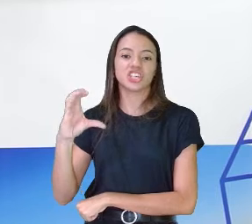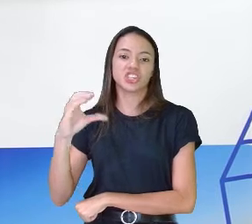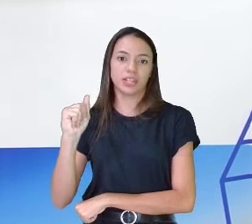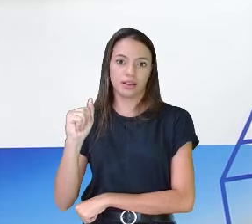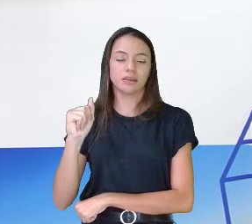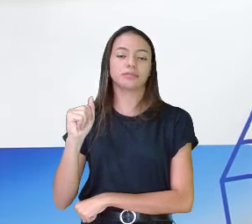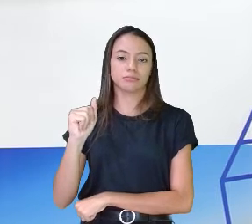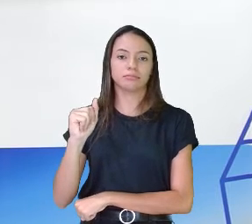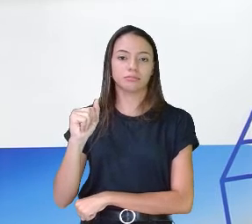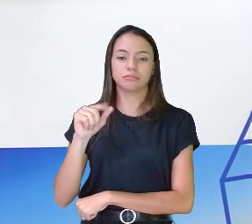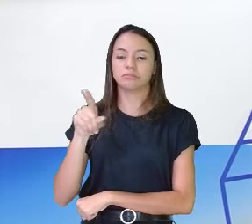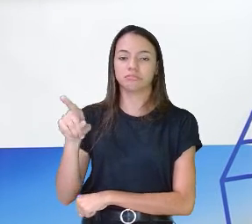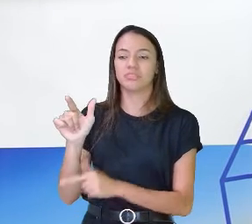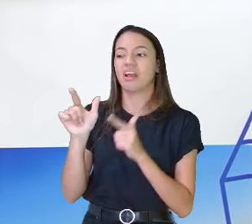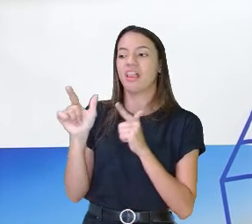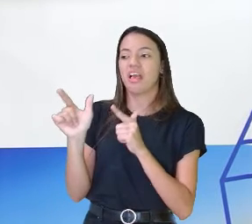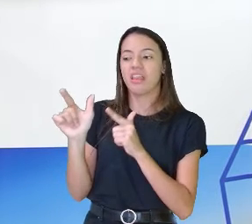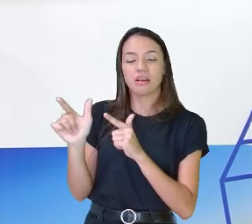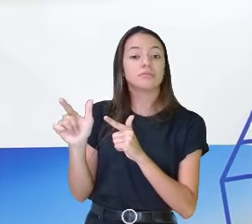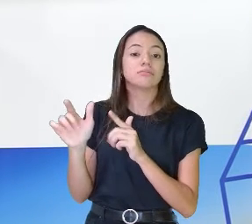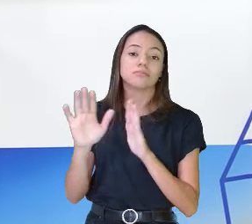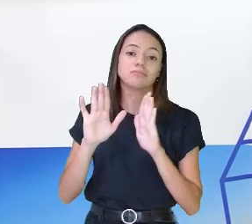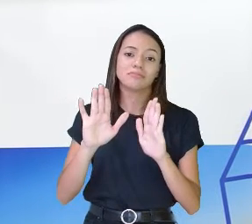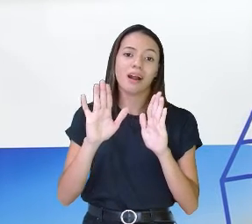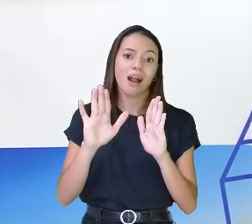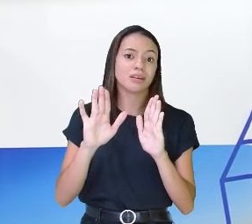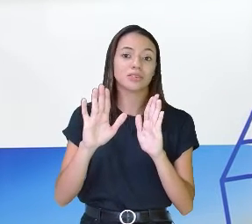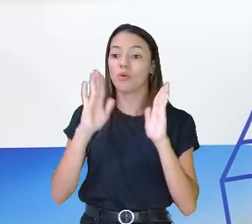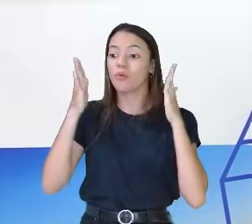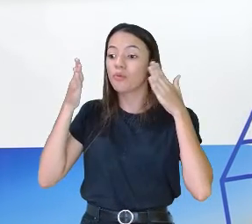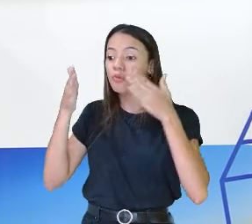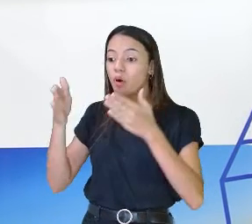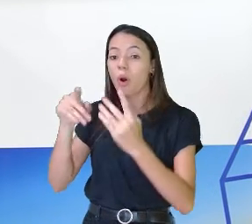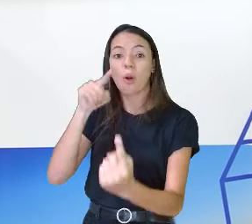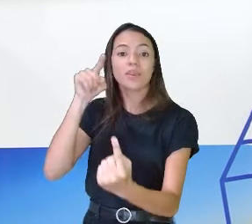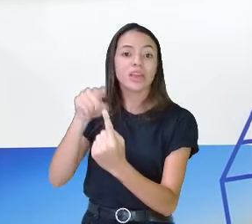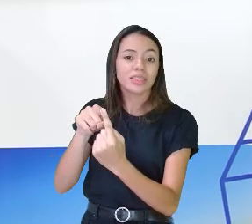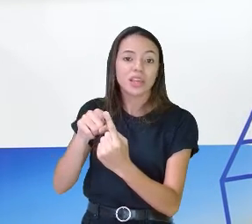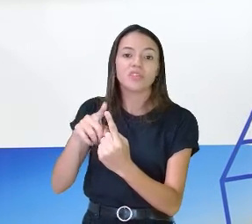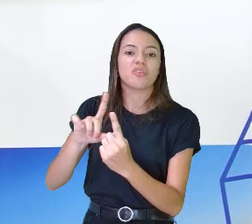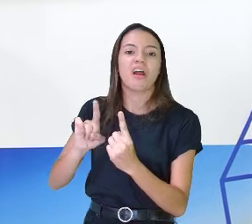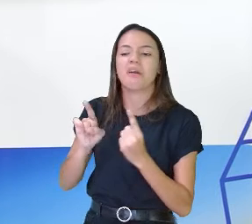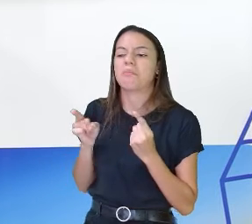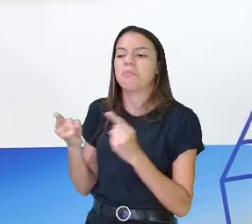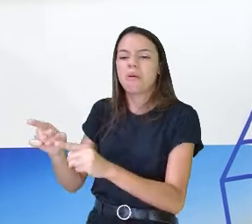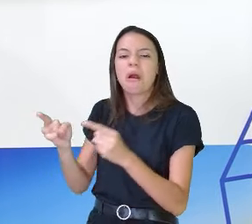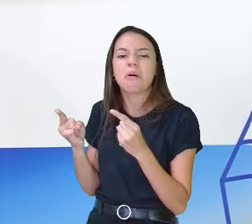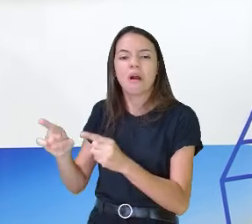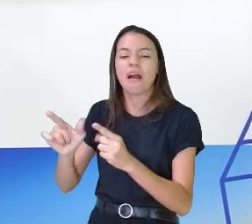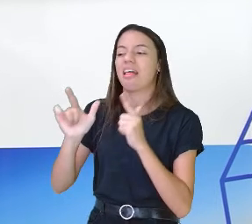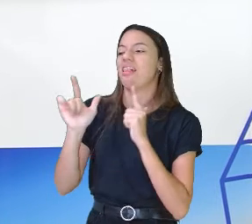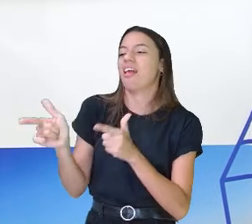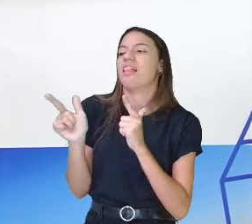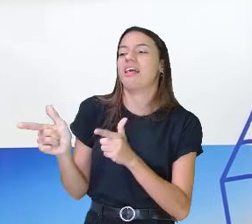menos agressiva, mas que ainda se mantém dentro, né, da ofensa,